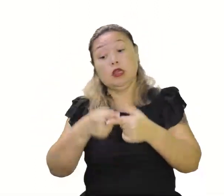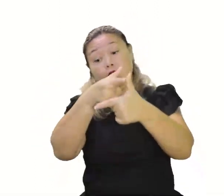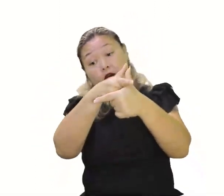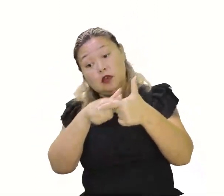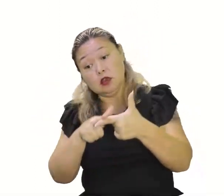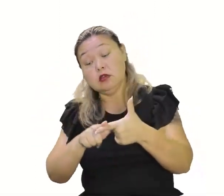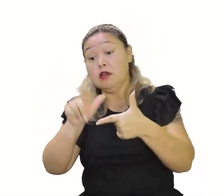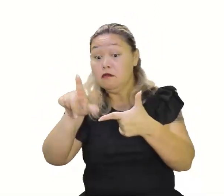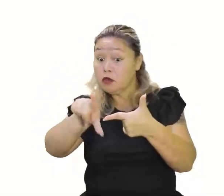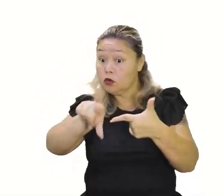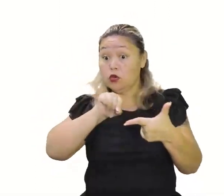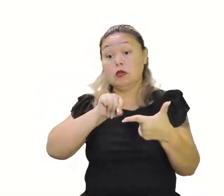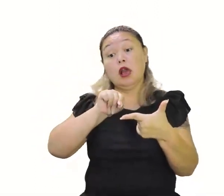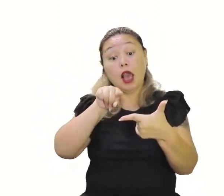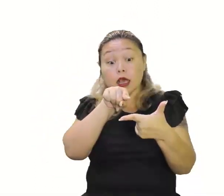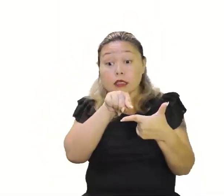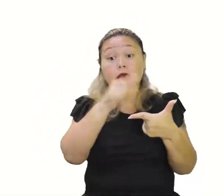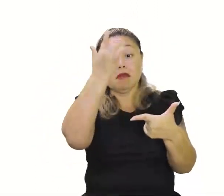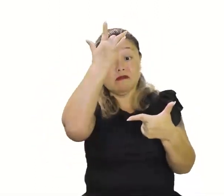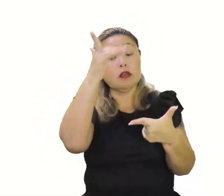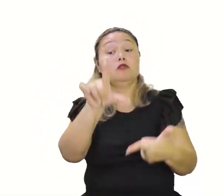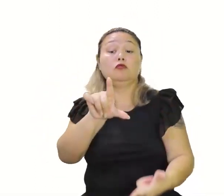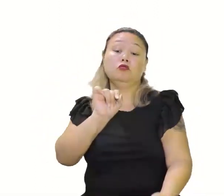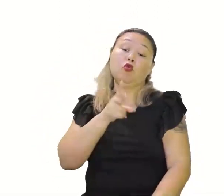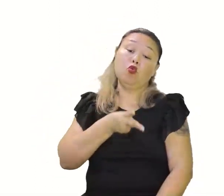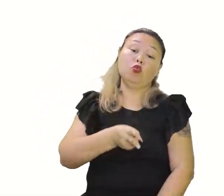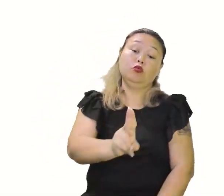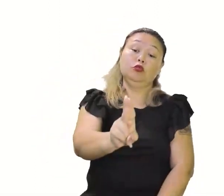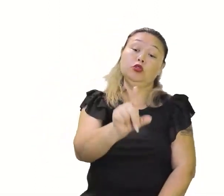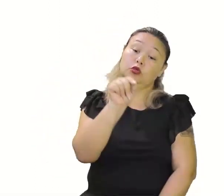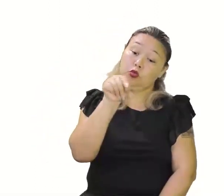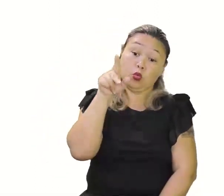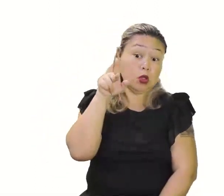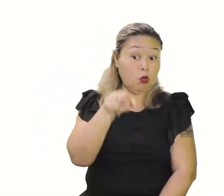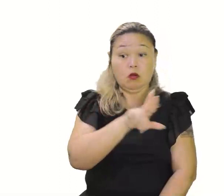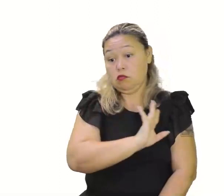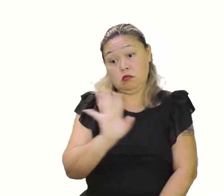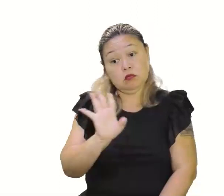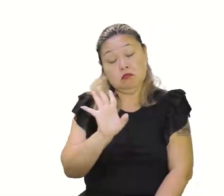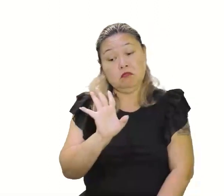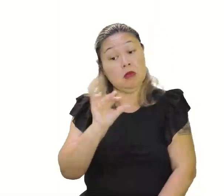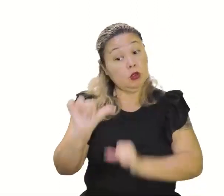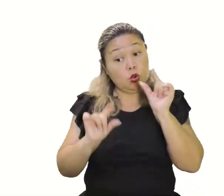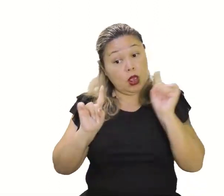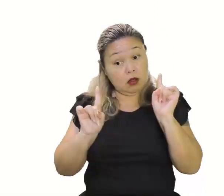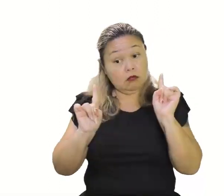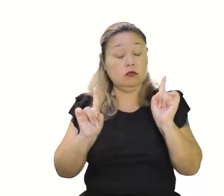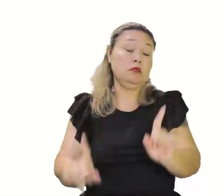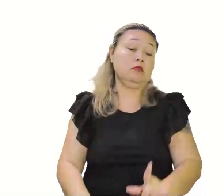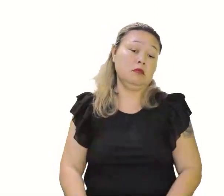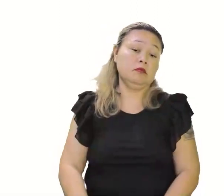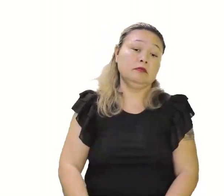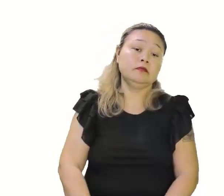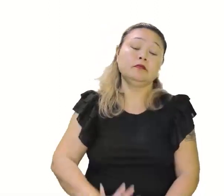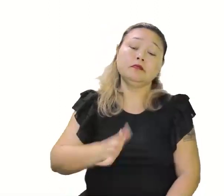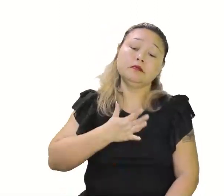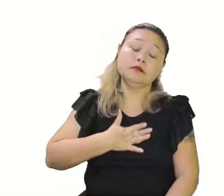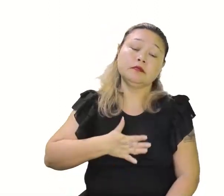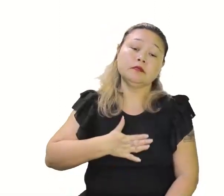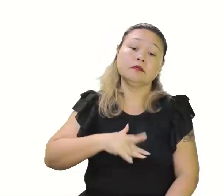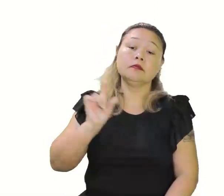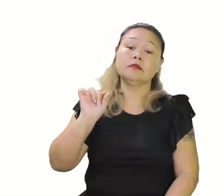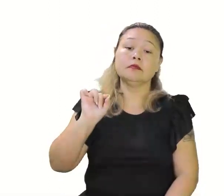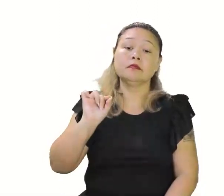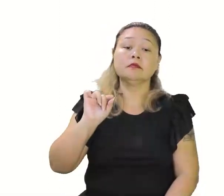fácil, continua dessa maneira que você acha fácil, é melhor. Muito tranquilo, né? Mas agora ele ainda quer em